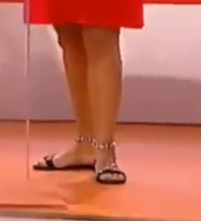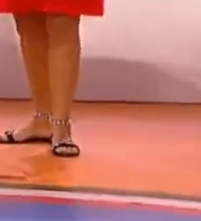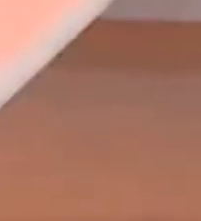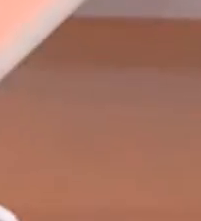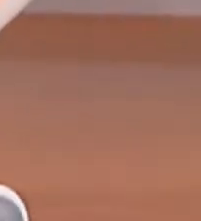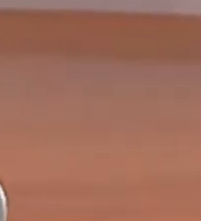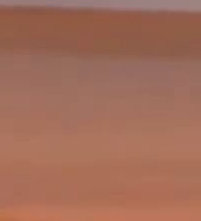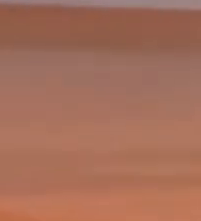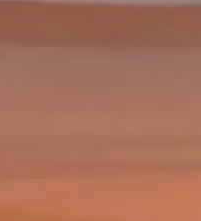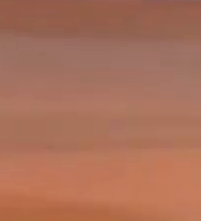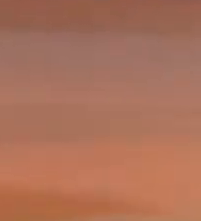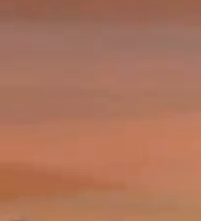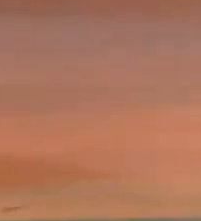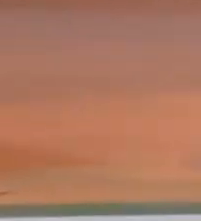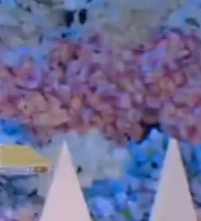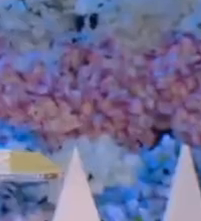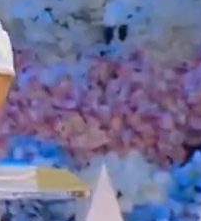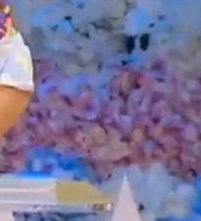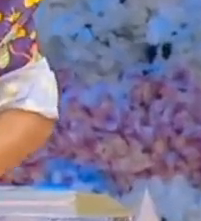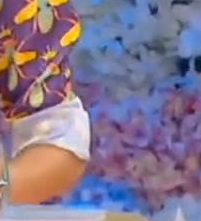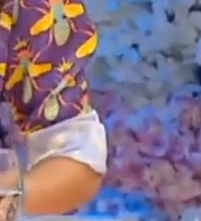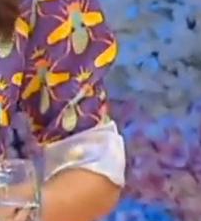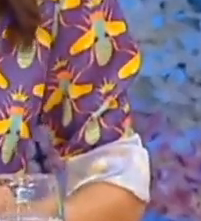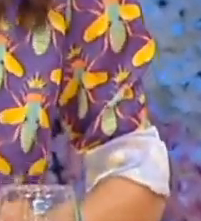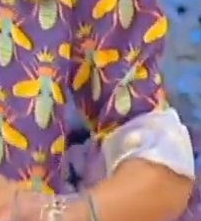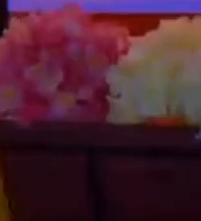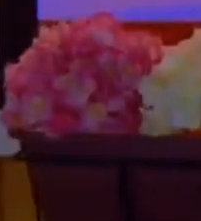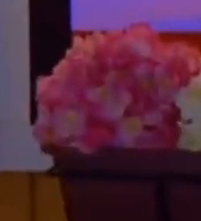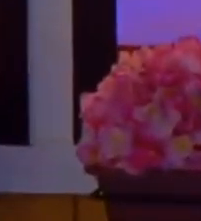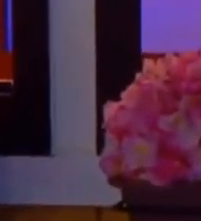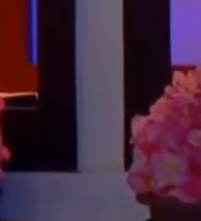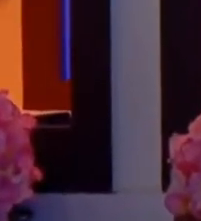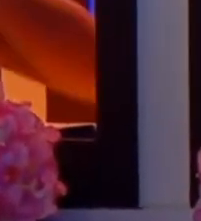mais. Eu tirei a quarta classe à noite. A Filomena Cautela e o Vasco Palmeirinho.